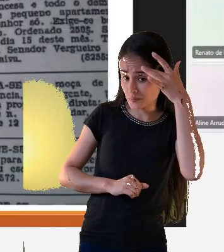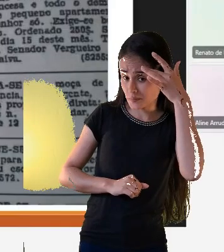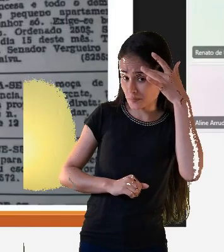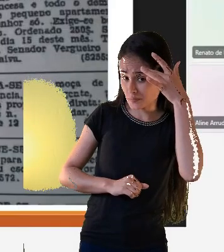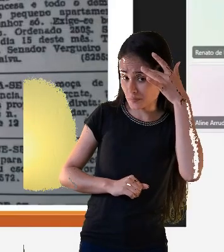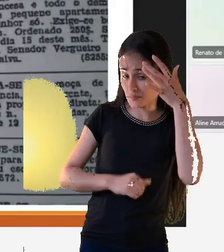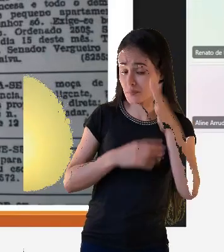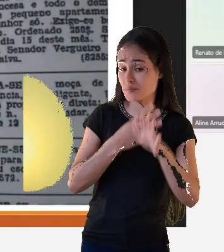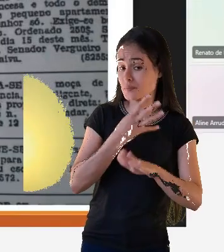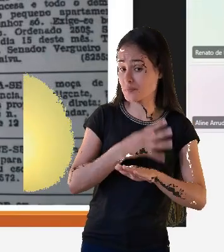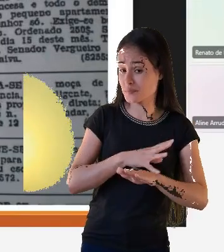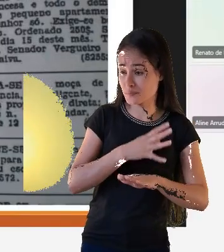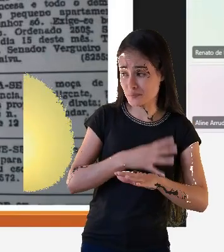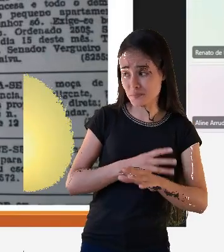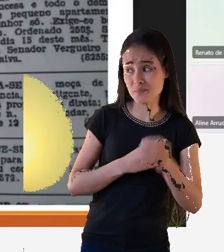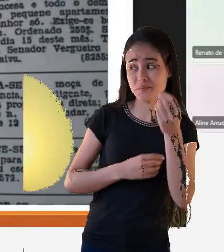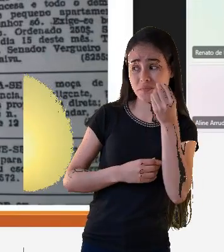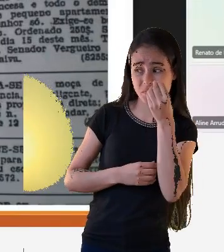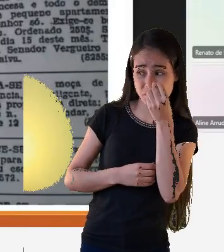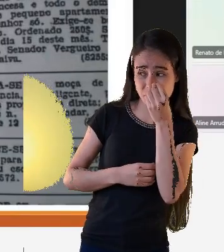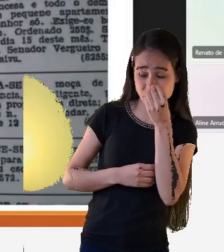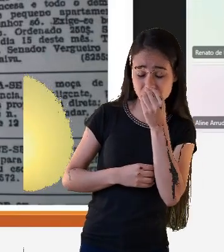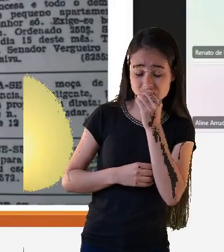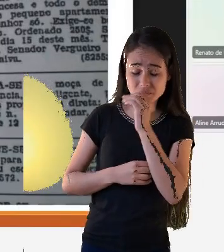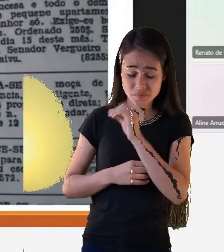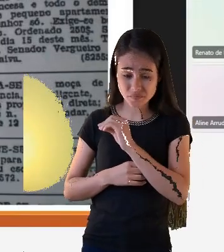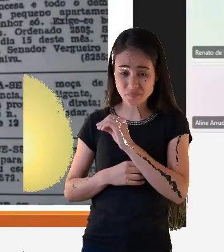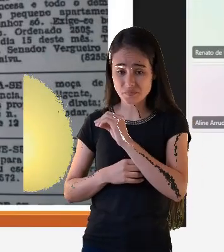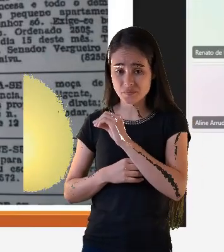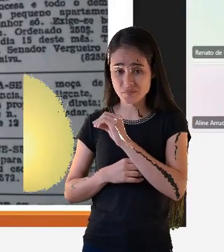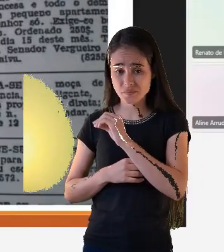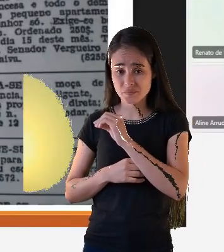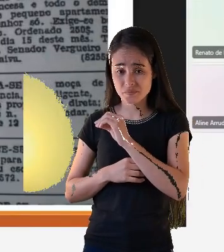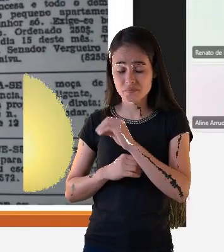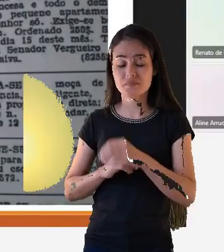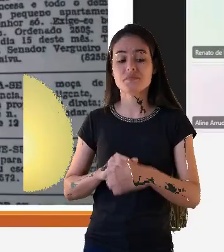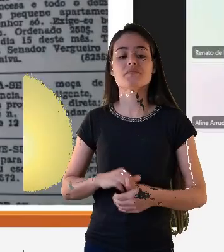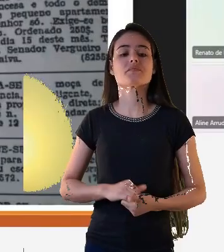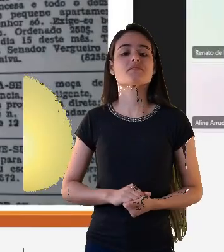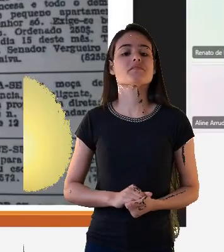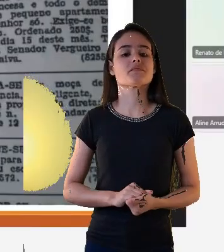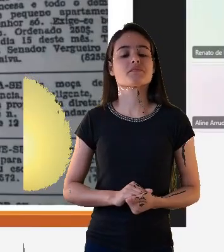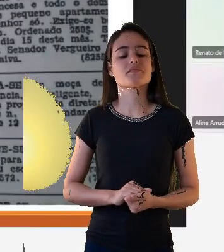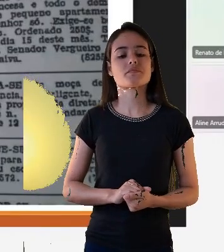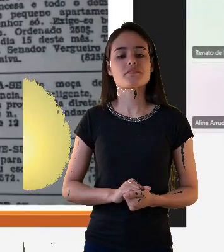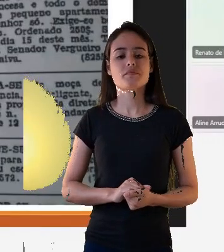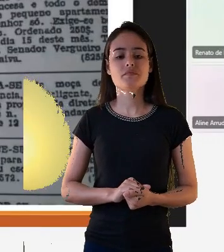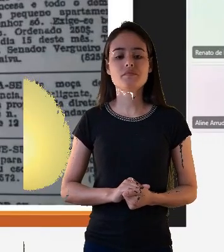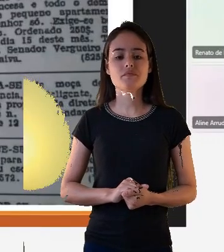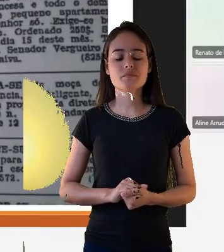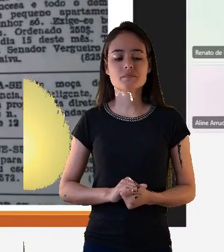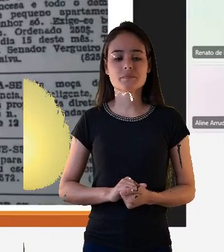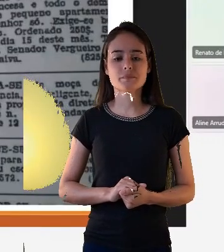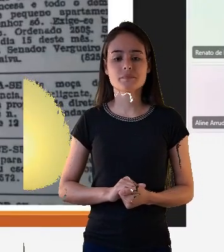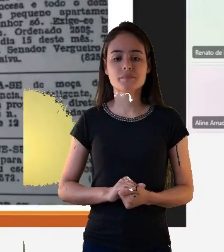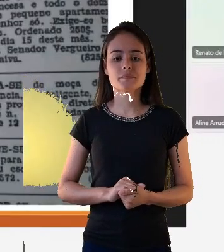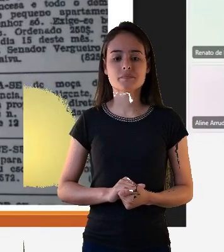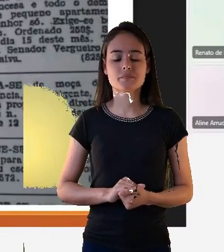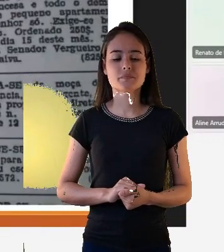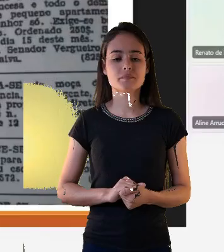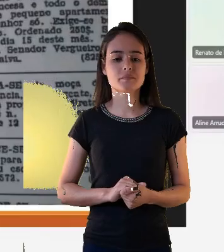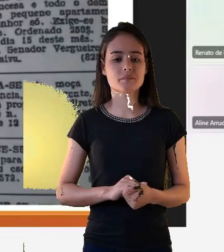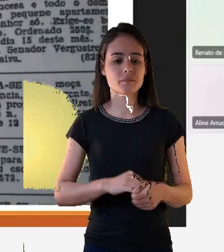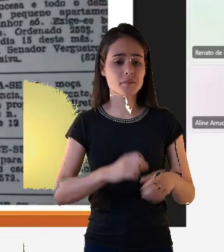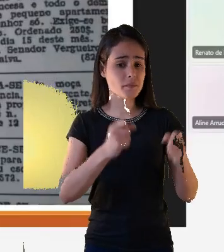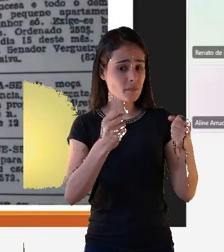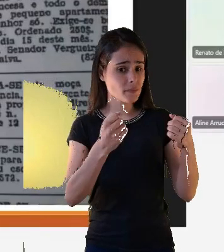esse jornal falando que tem diversas vagas de trabalho aí, de emprego, e todas elas,